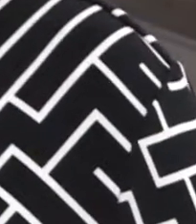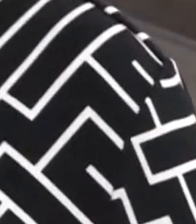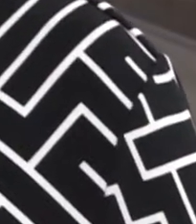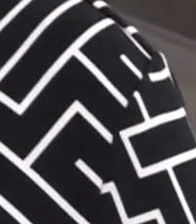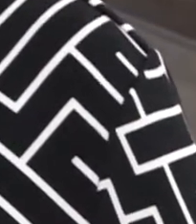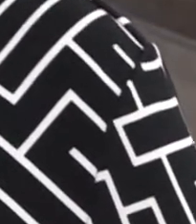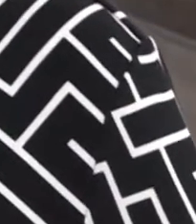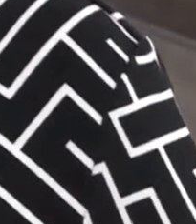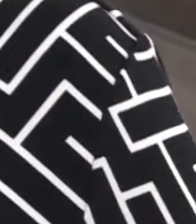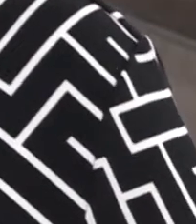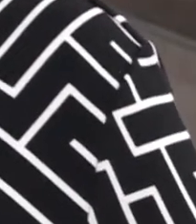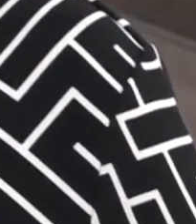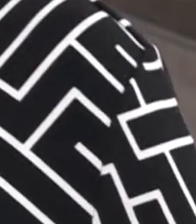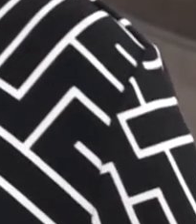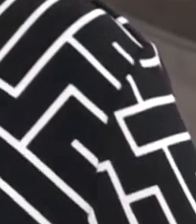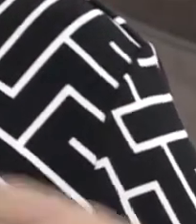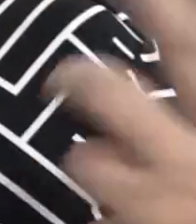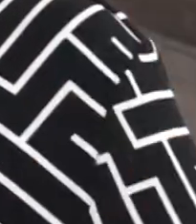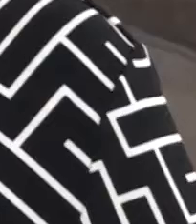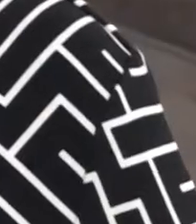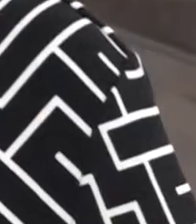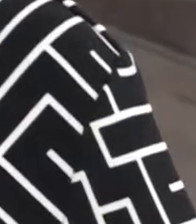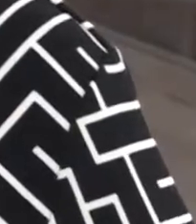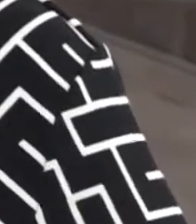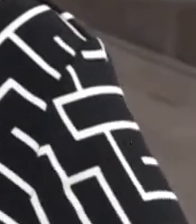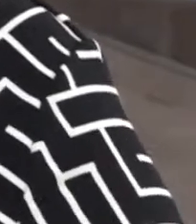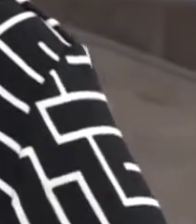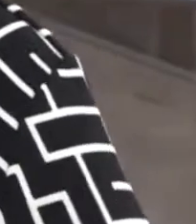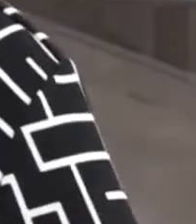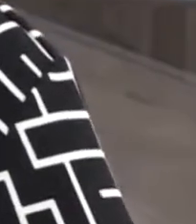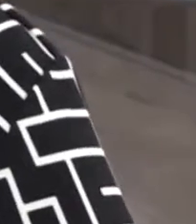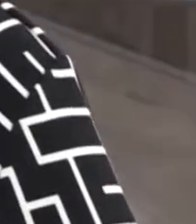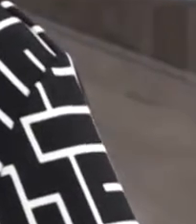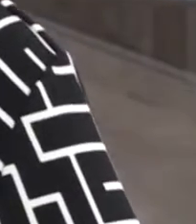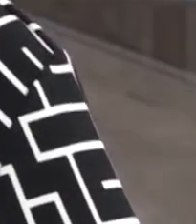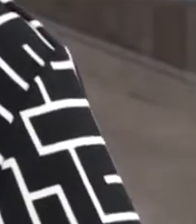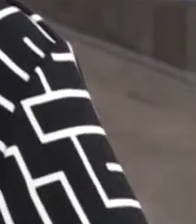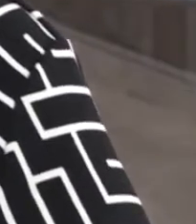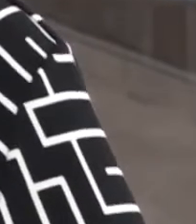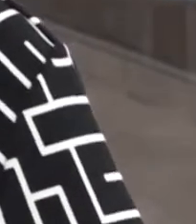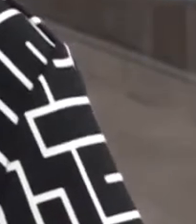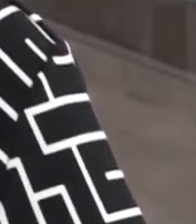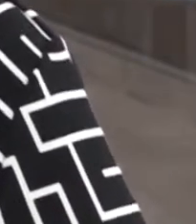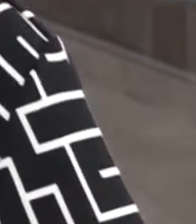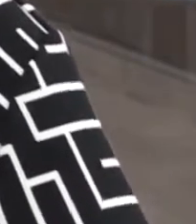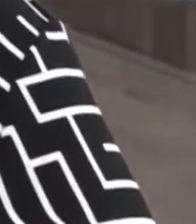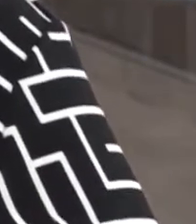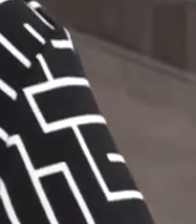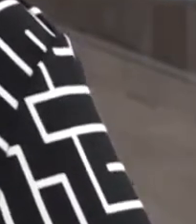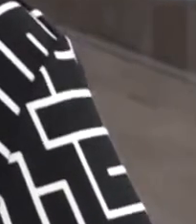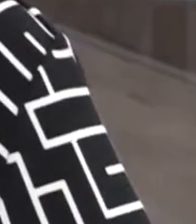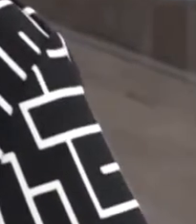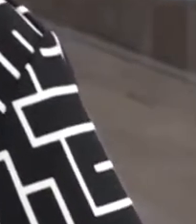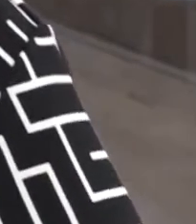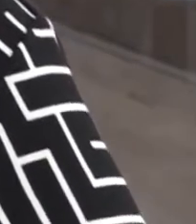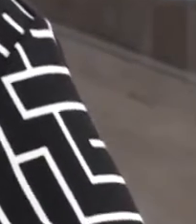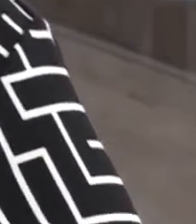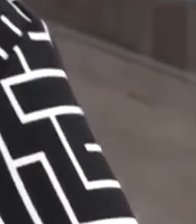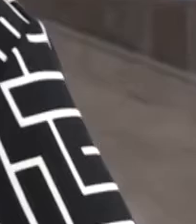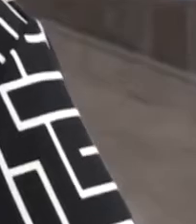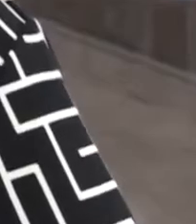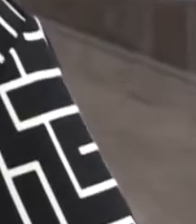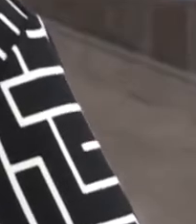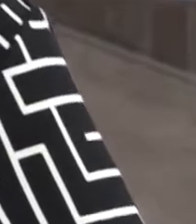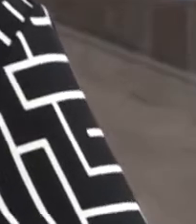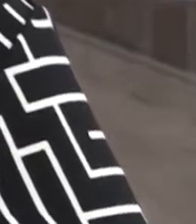cuidado necessário e muitas vezes até disseminando doenças porque não tem esse cuidado. Então a gente precisa pensar em castração,